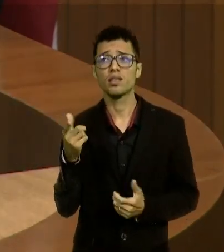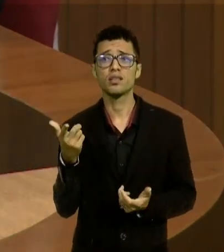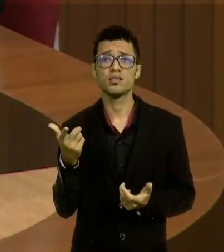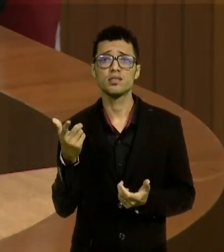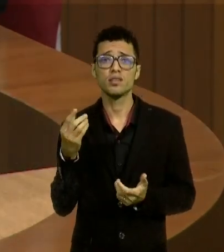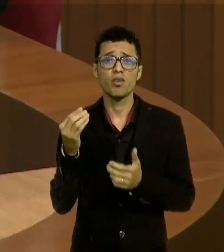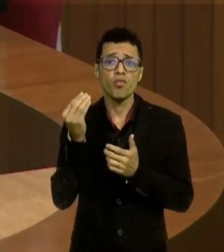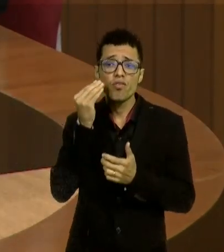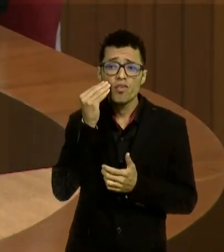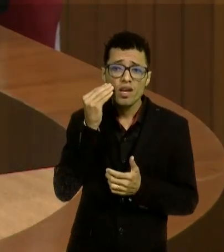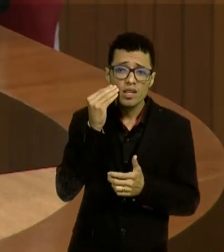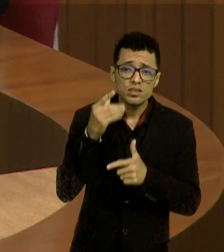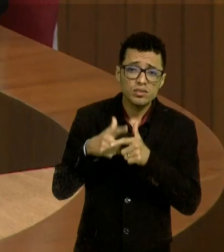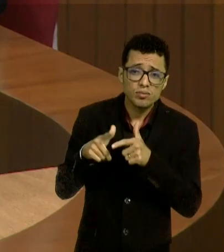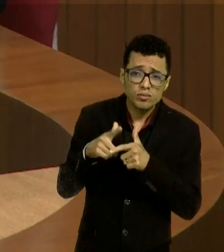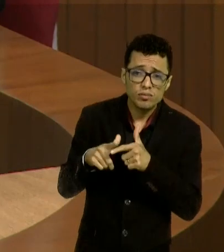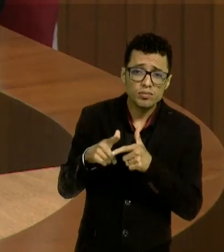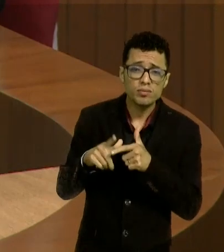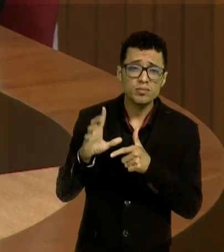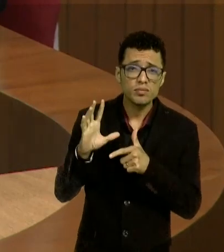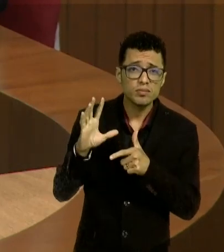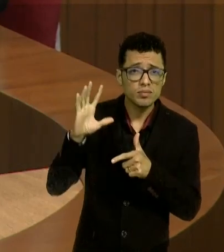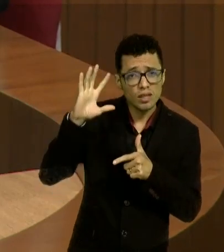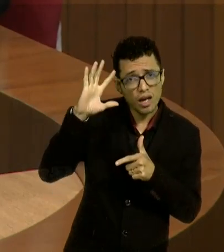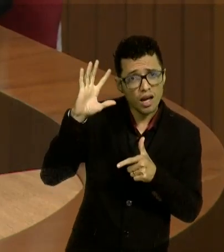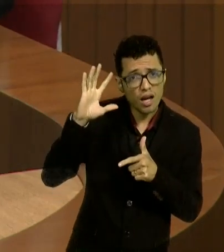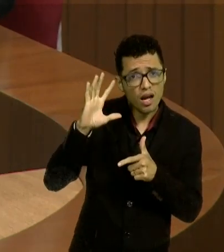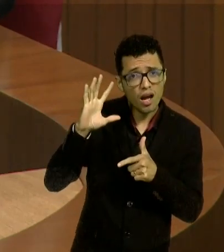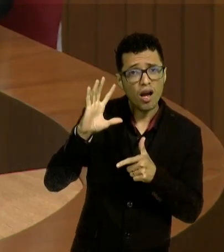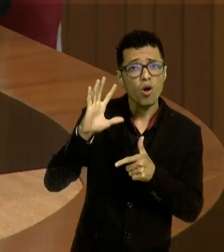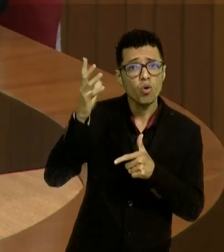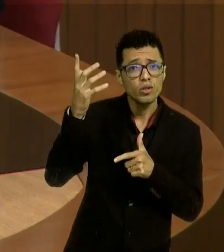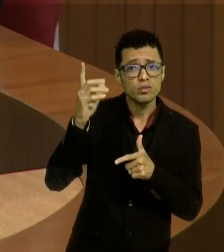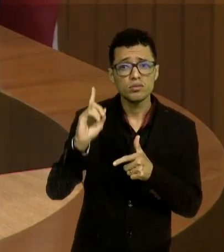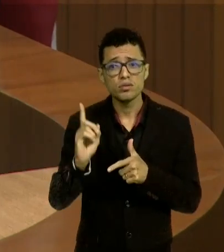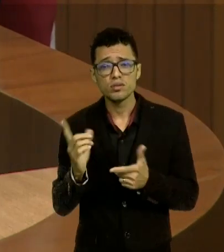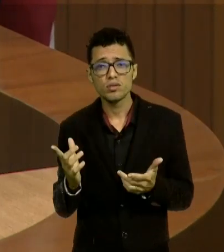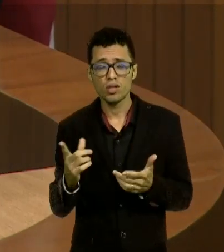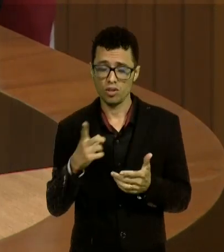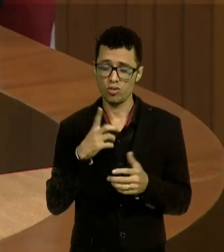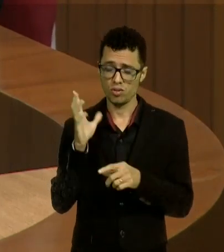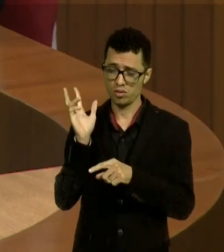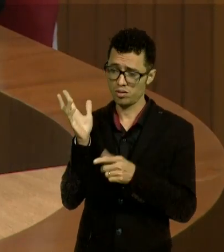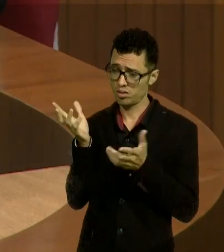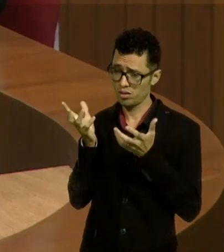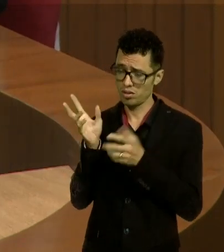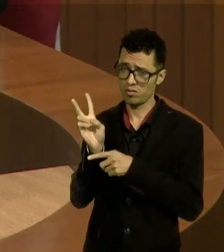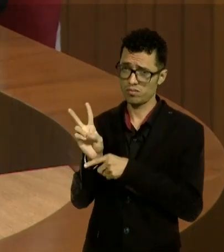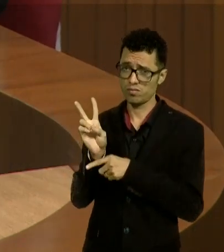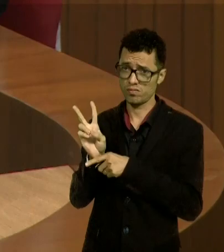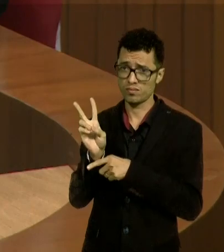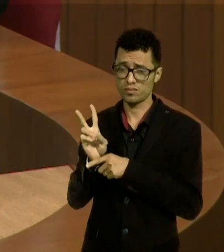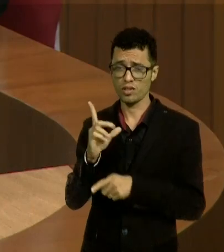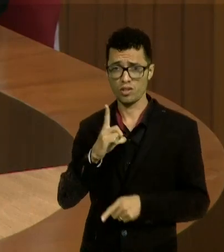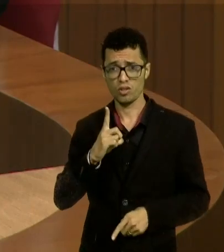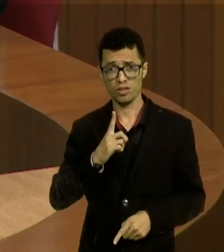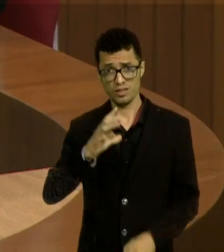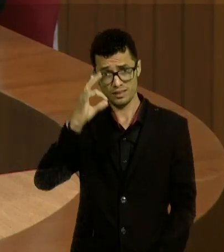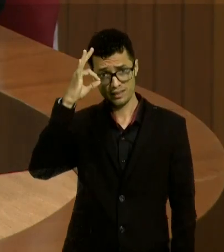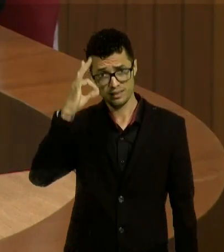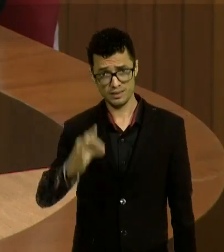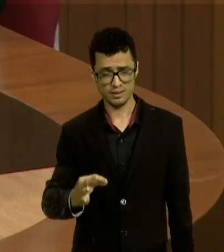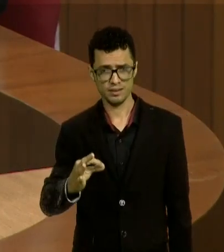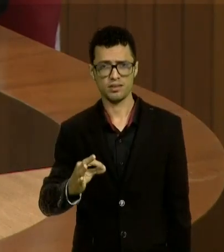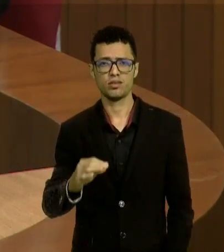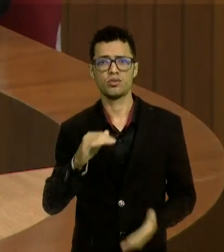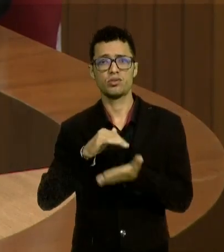se aquele problema está acontecendo. Então, eu quero fazer a defesa, eu tenho certeza que o secretário Tiago vai